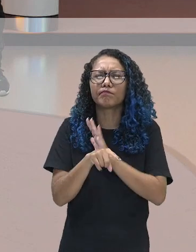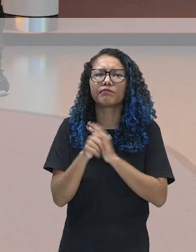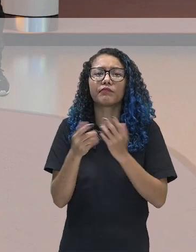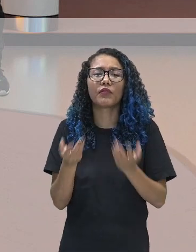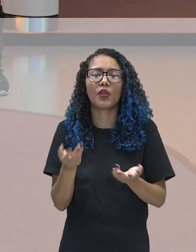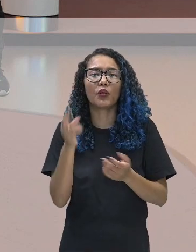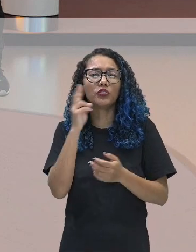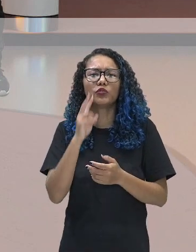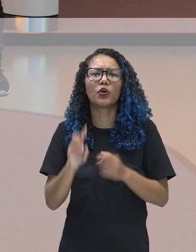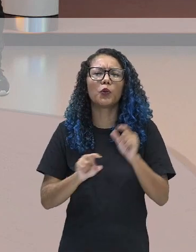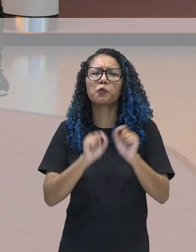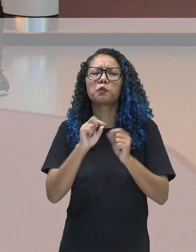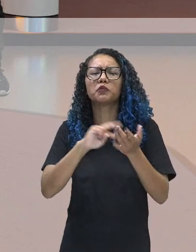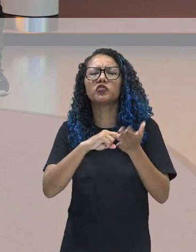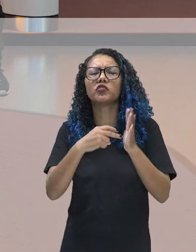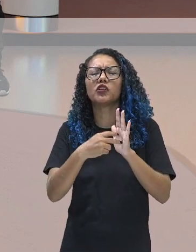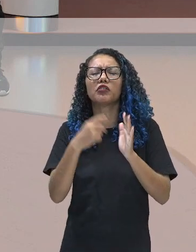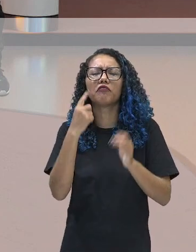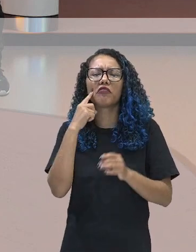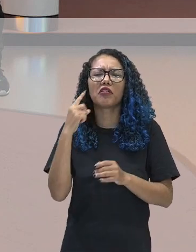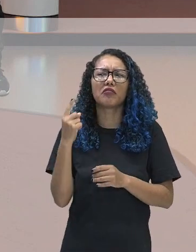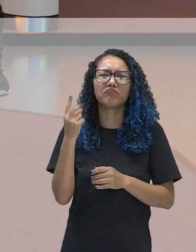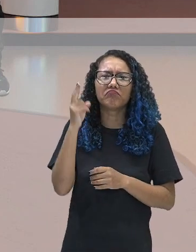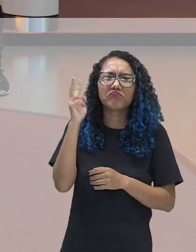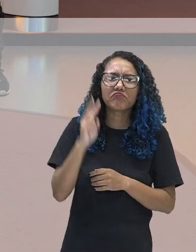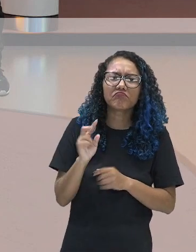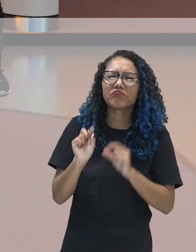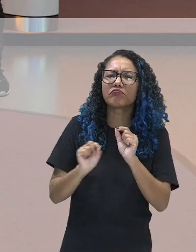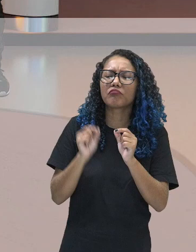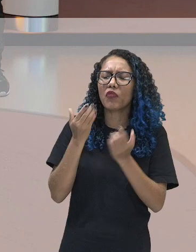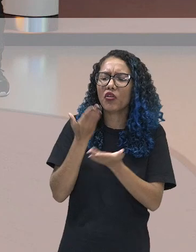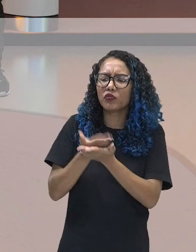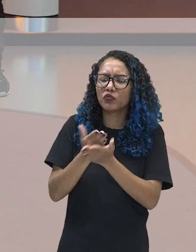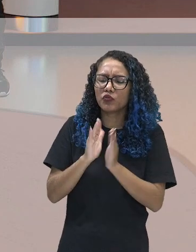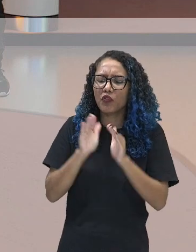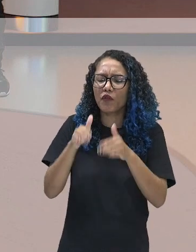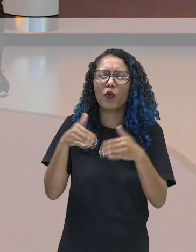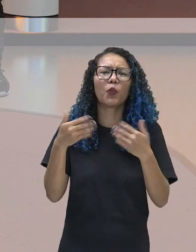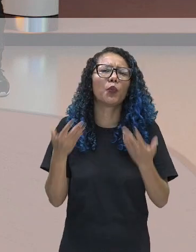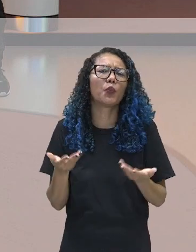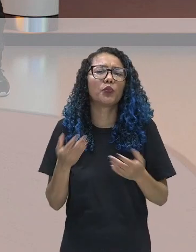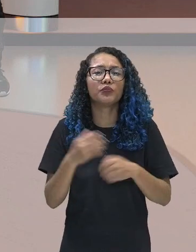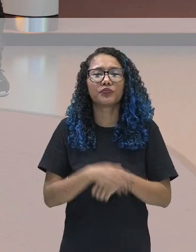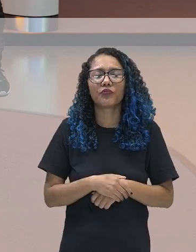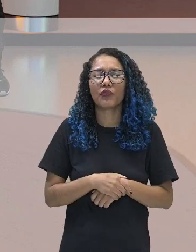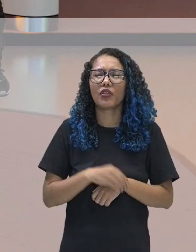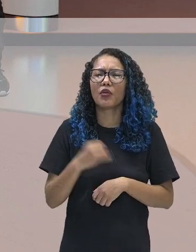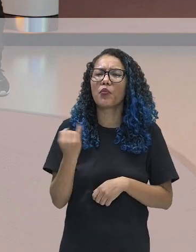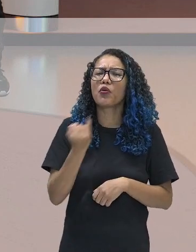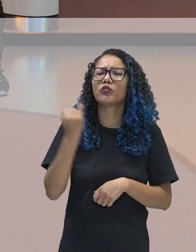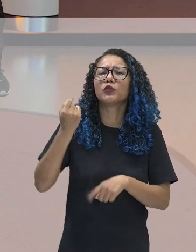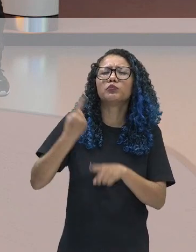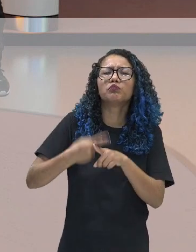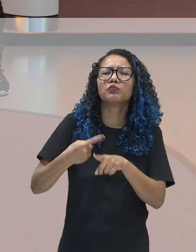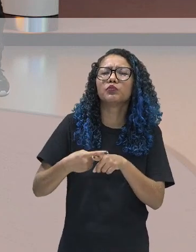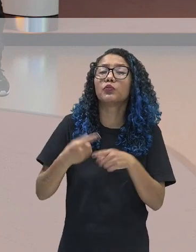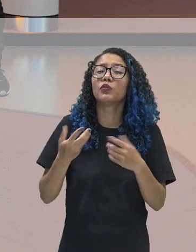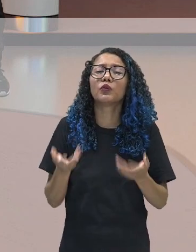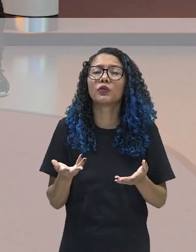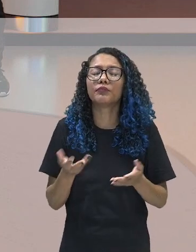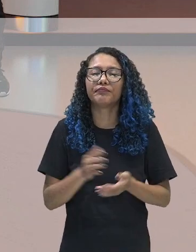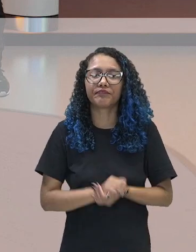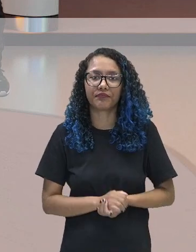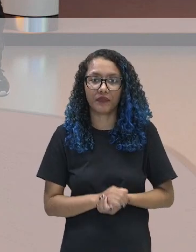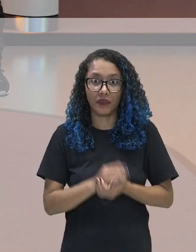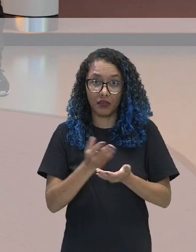que é história? O que a história estuda? Essa ciência, qual a importância dela? Eu, antes de mais nada,